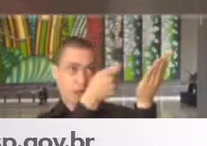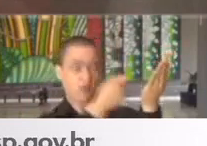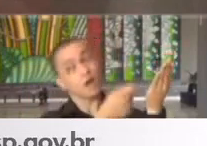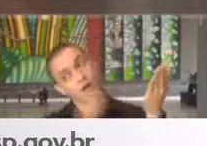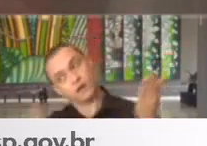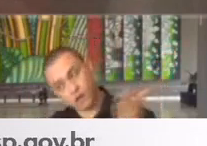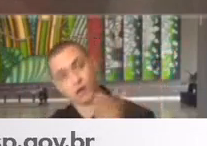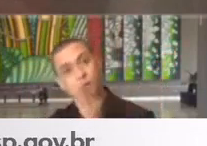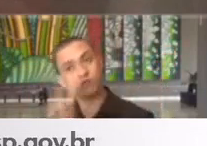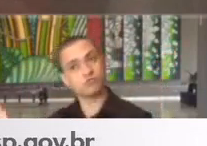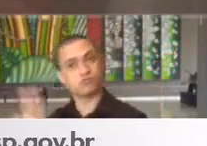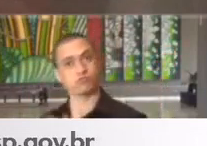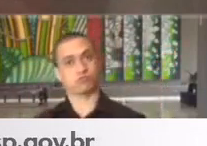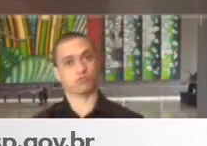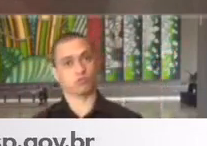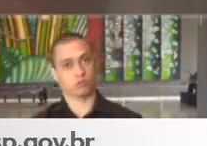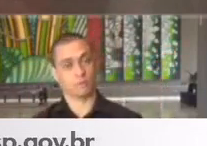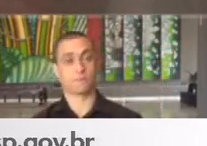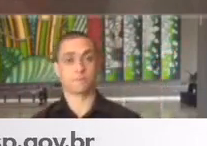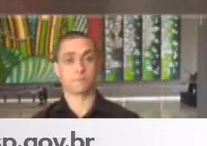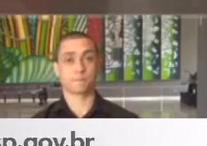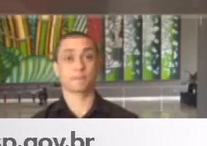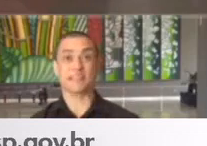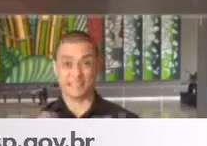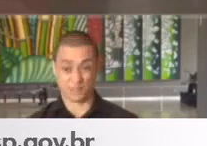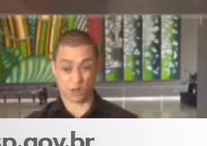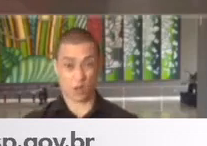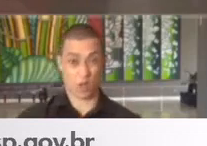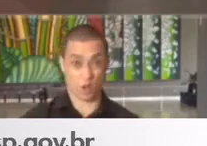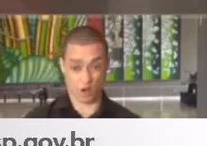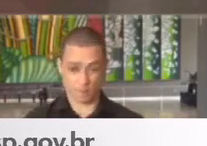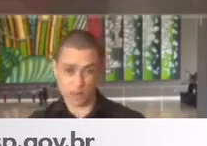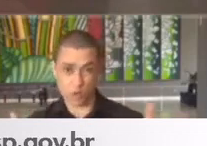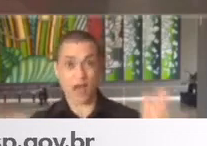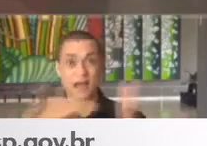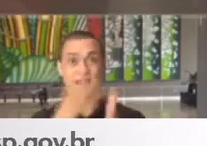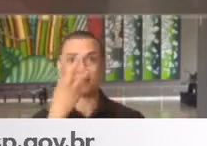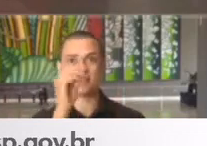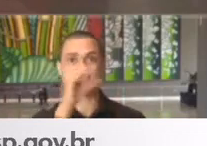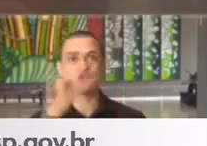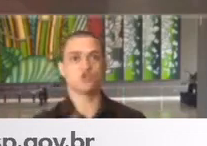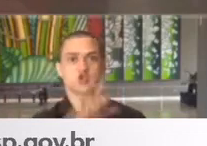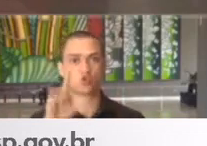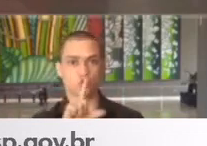salvar vidas. Portanto, teremos, ao longo desse período, até 30 de julho,